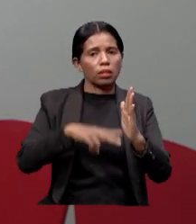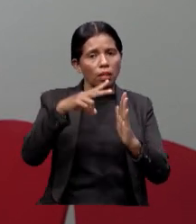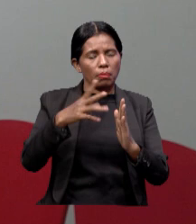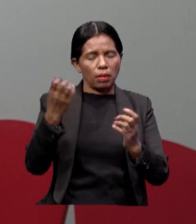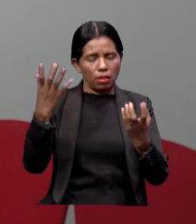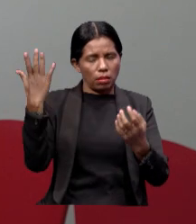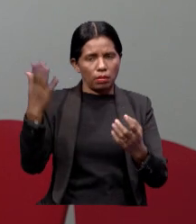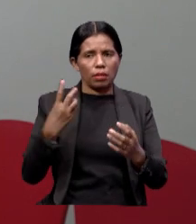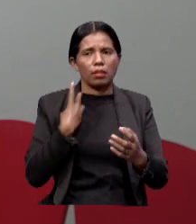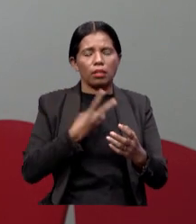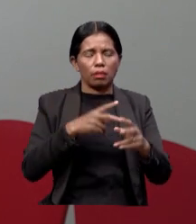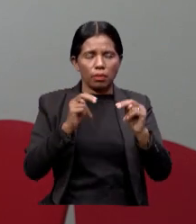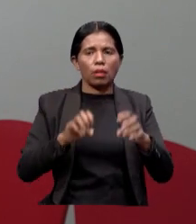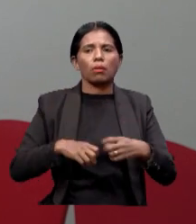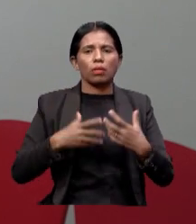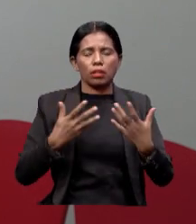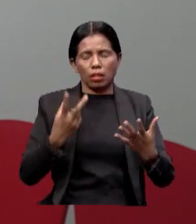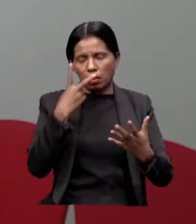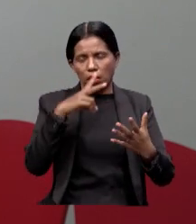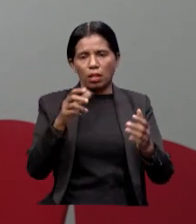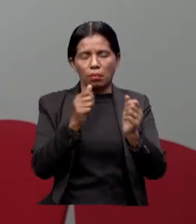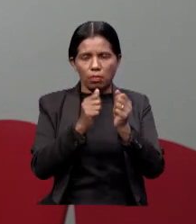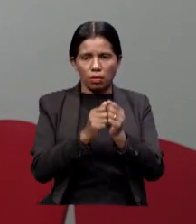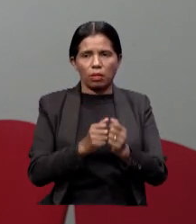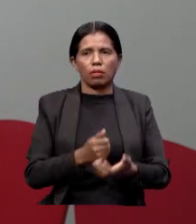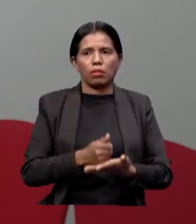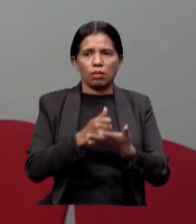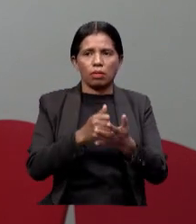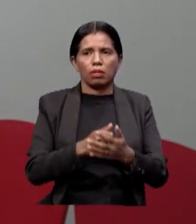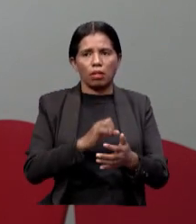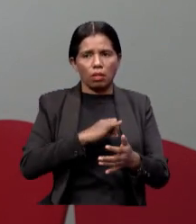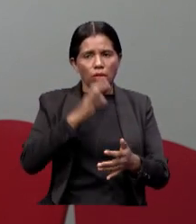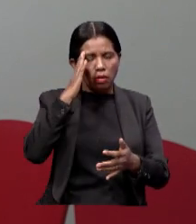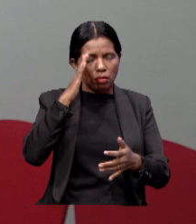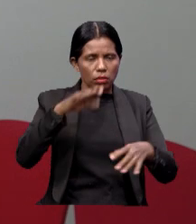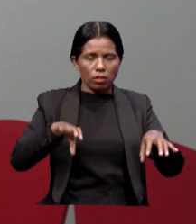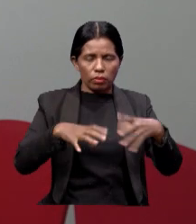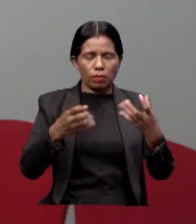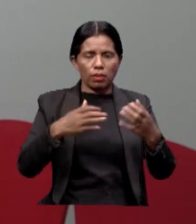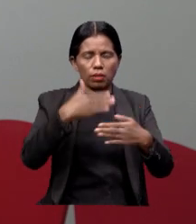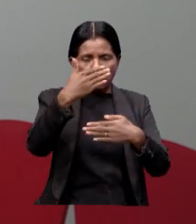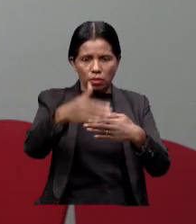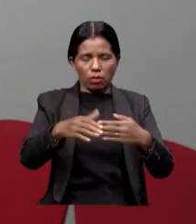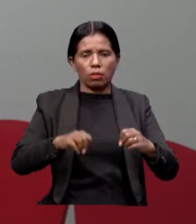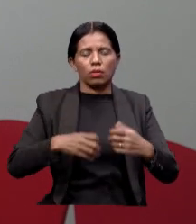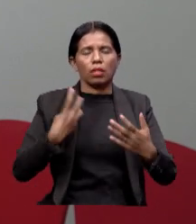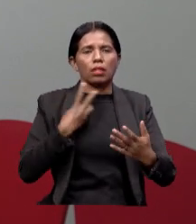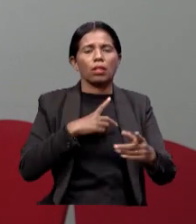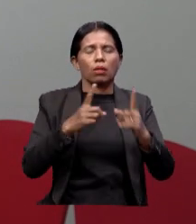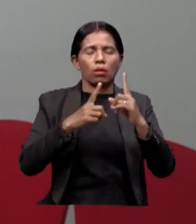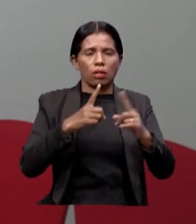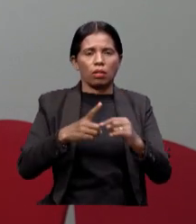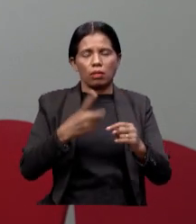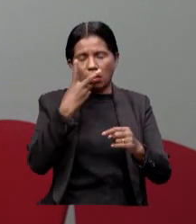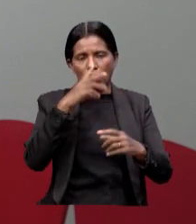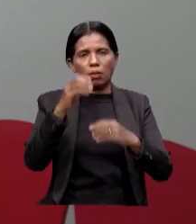ida ne ita precisamos atu insa haria hamutu para atu resolve. Nepe hano servisu barak maksi iya oin para insa ita kolia hamutu para atu resolve problema